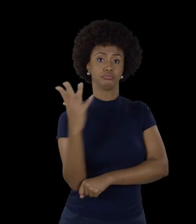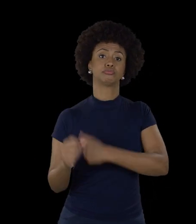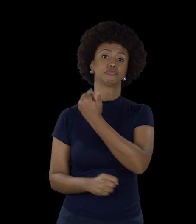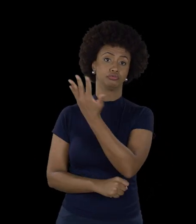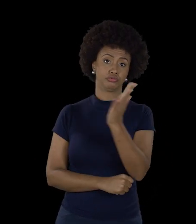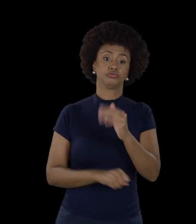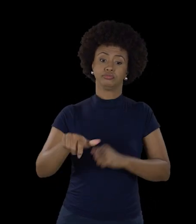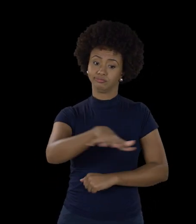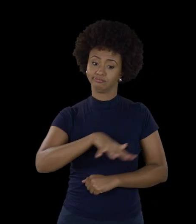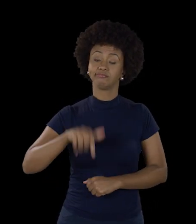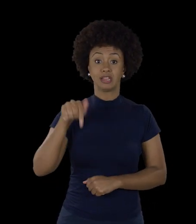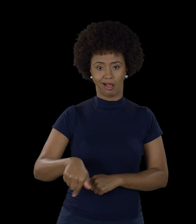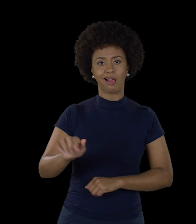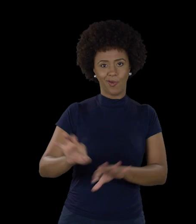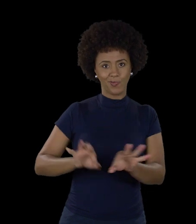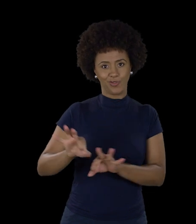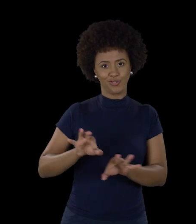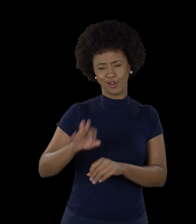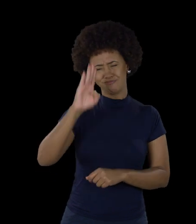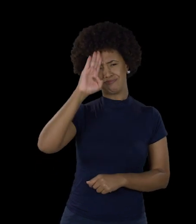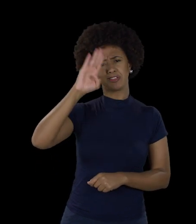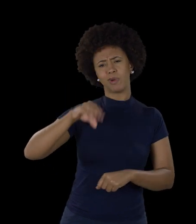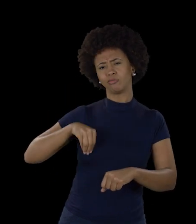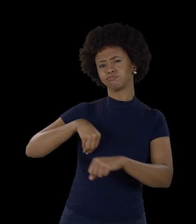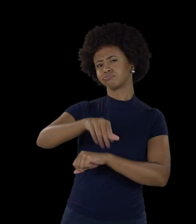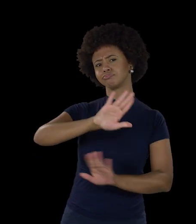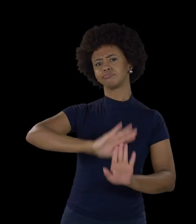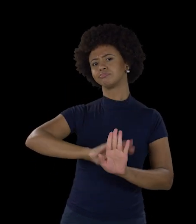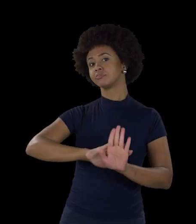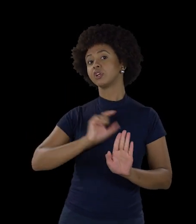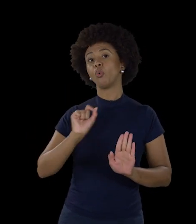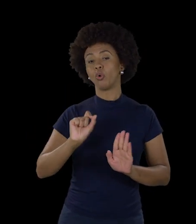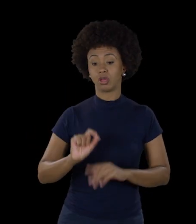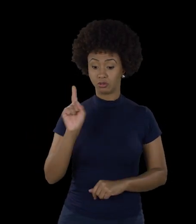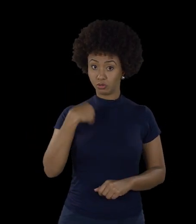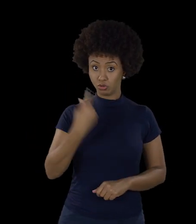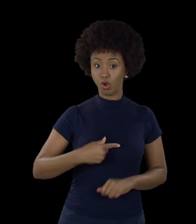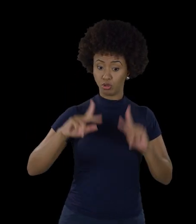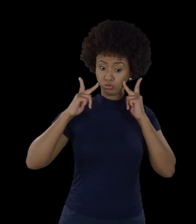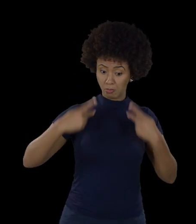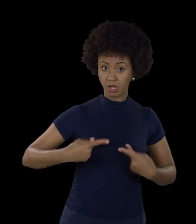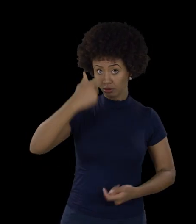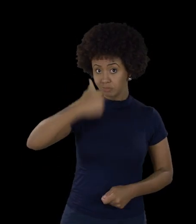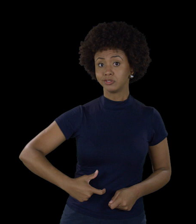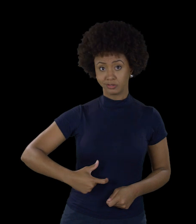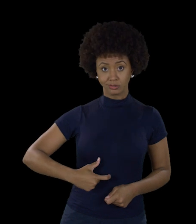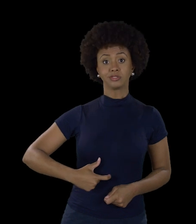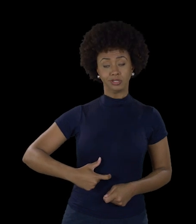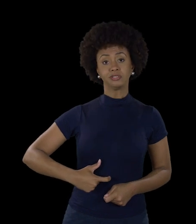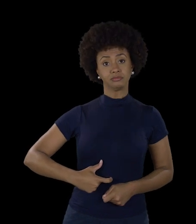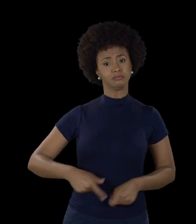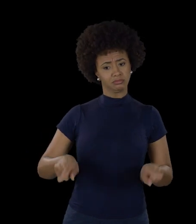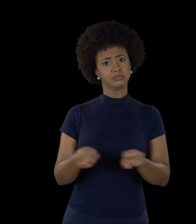que esse projeto passa é que nós, como seres ativos, pessoas físicas, também temos uma